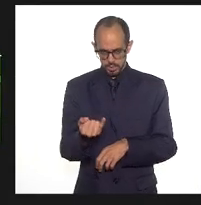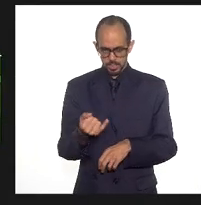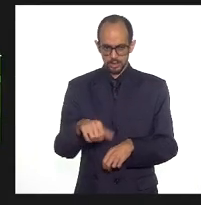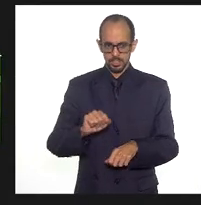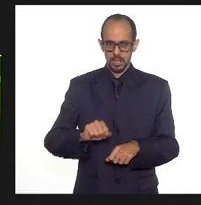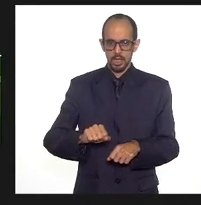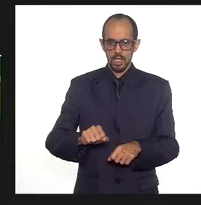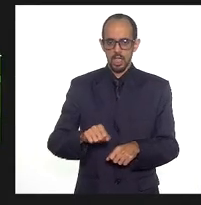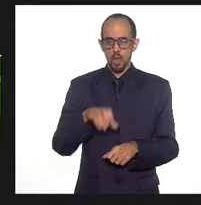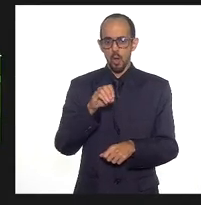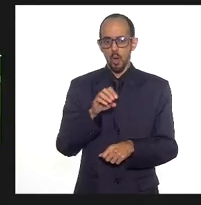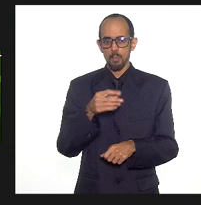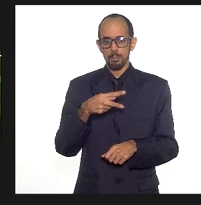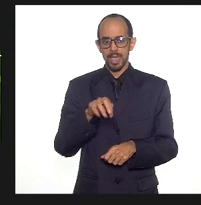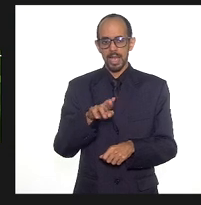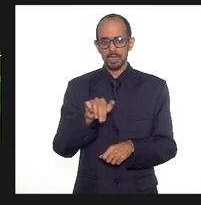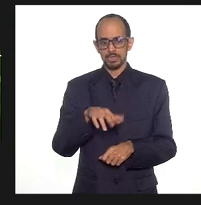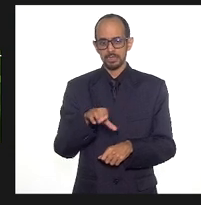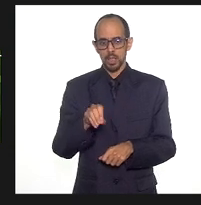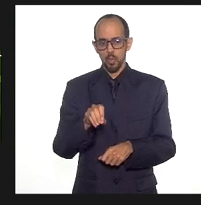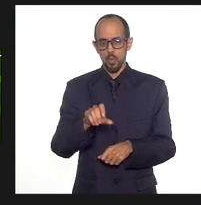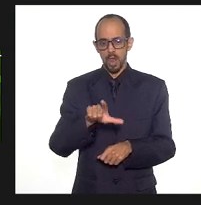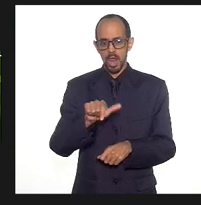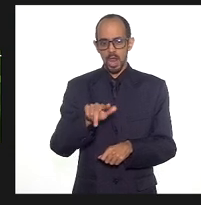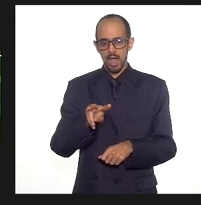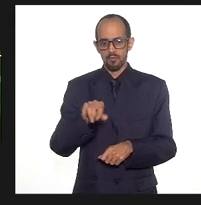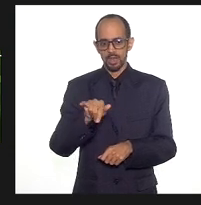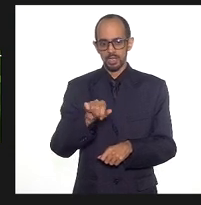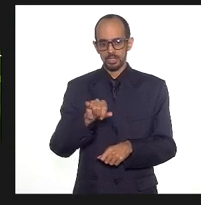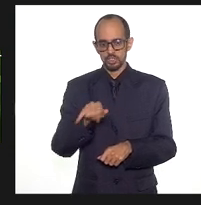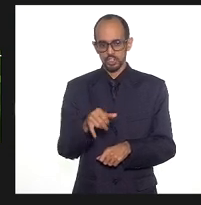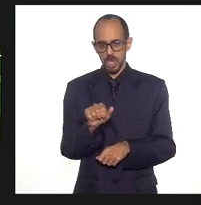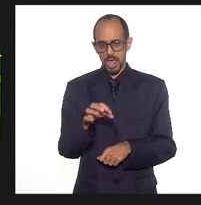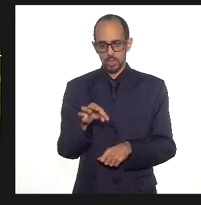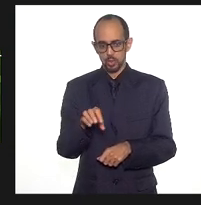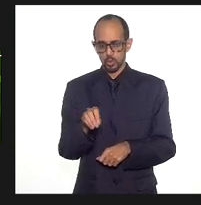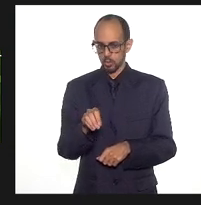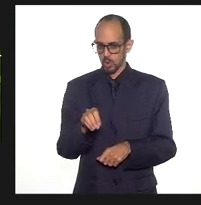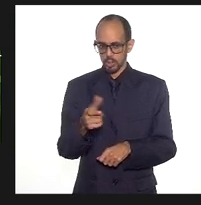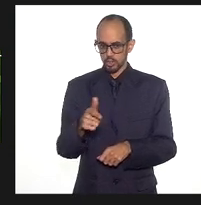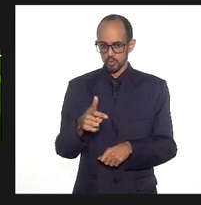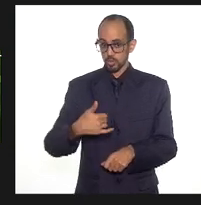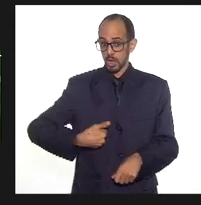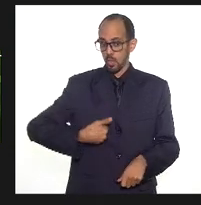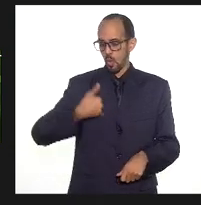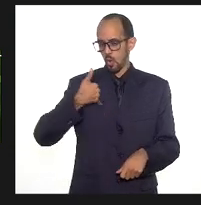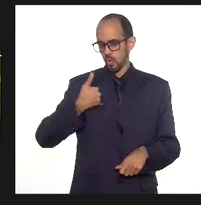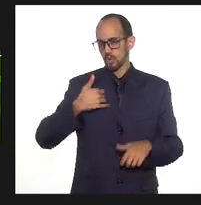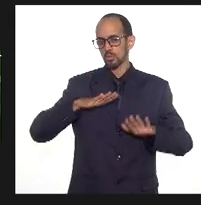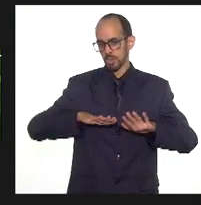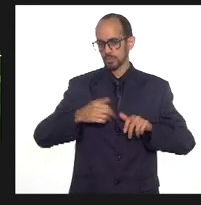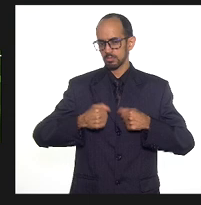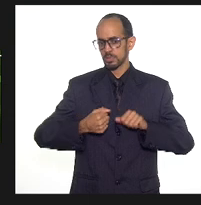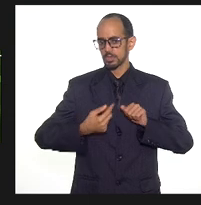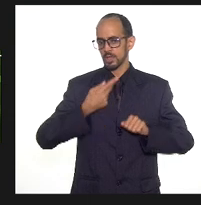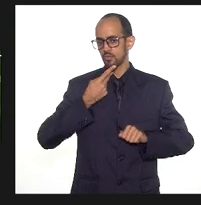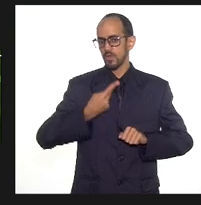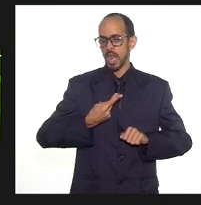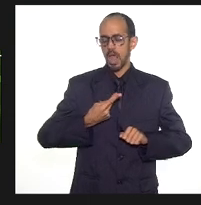orgulha falar, mas é um tema que a gente também não tem preocupação em tratar e abordar.